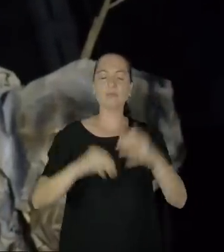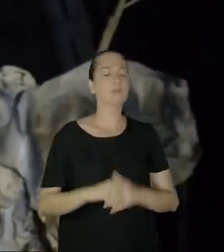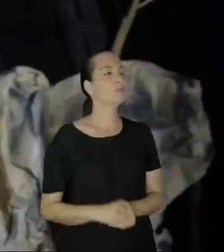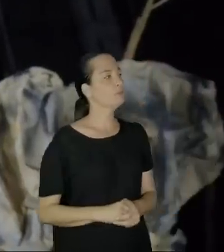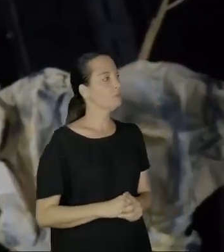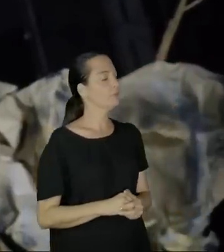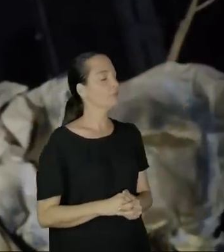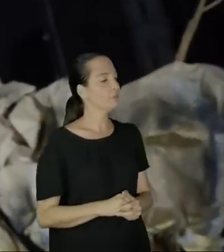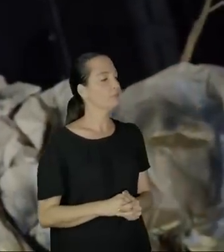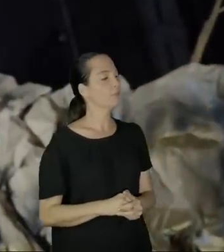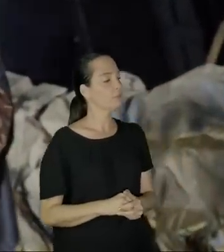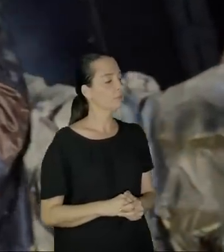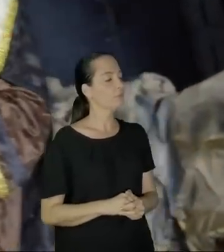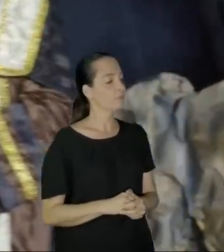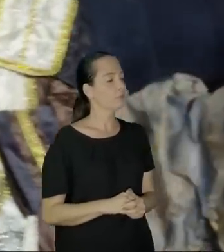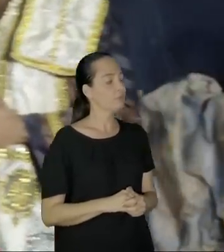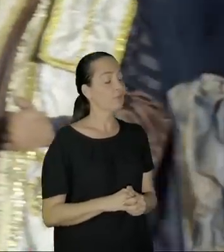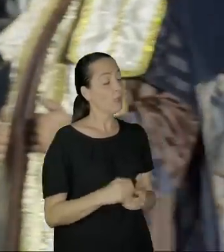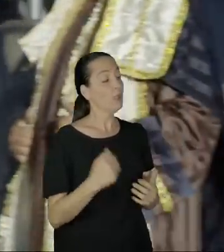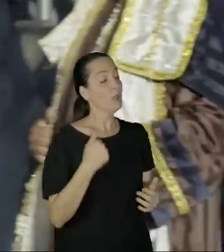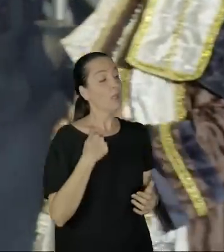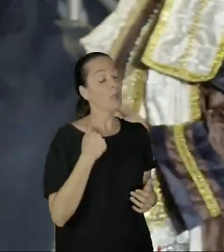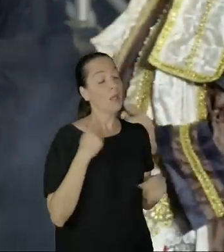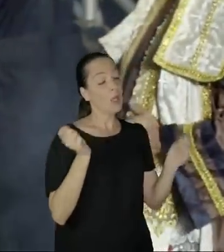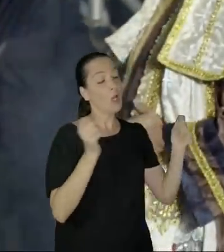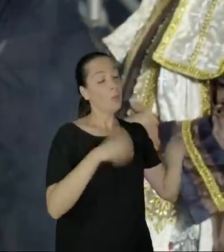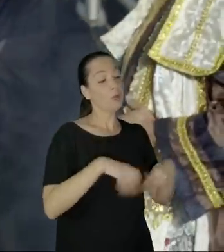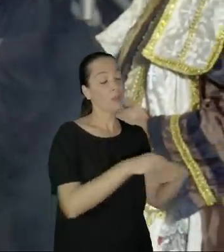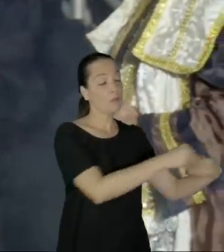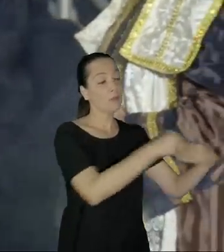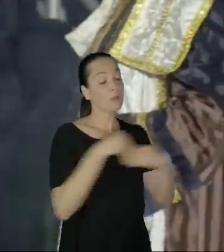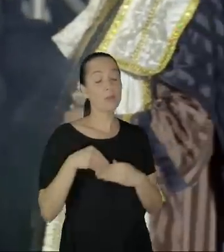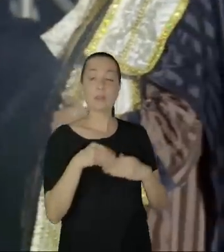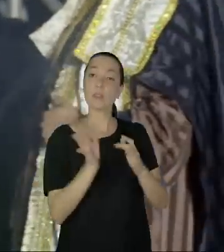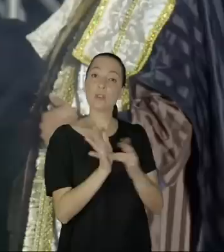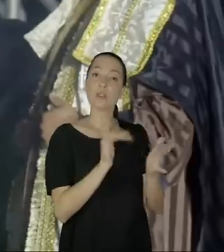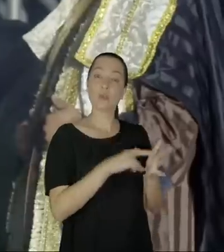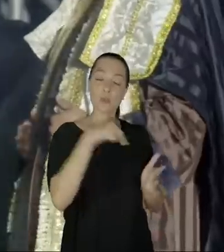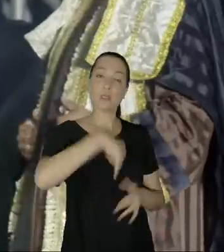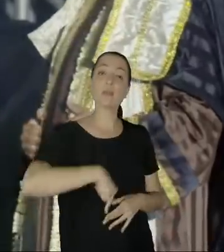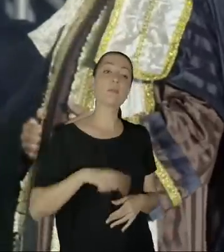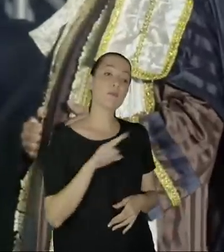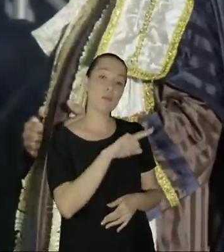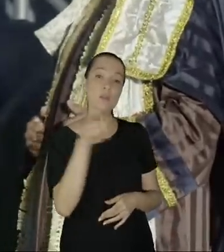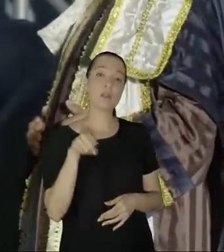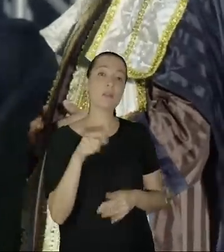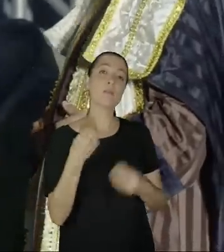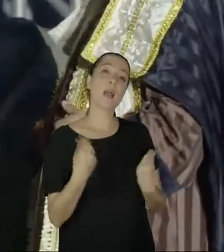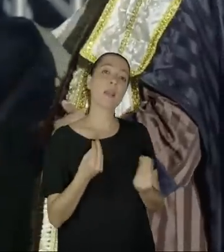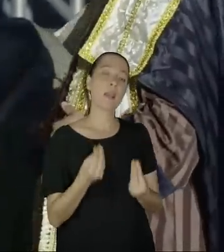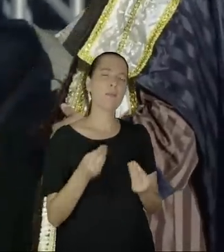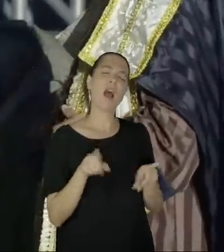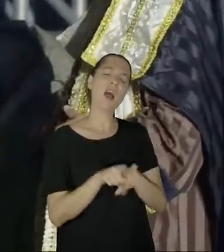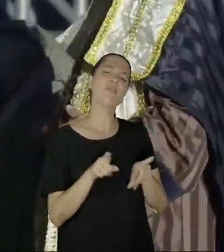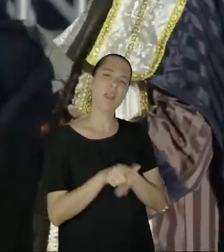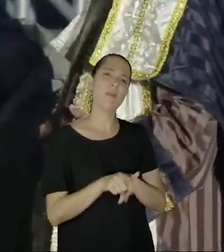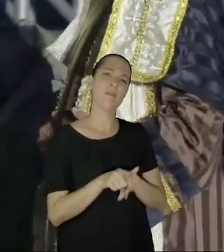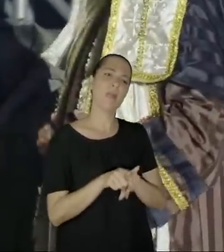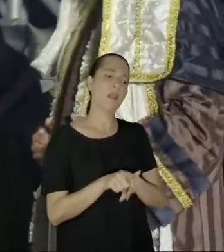mestres, eu mesmo posso trazer Jesus de Nazaré até aqui, para que ele também possa